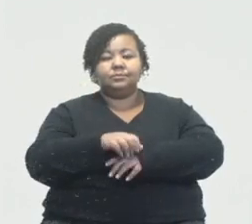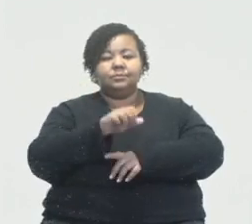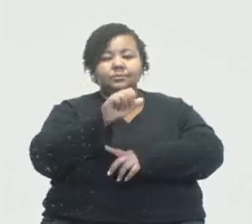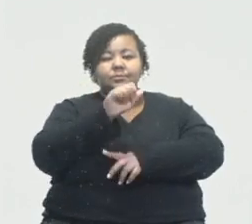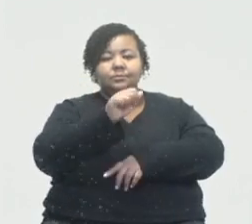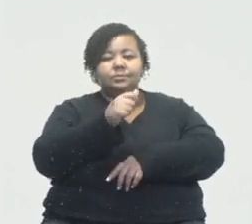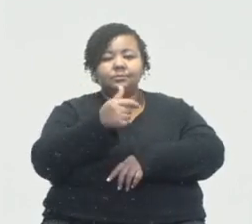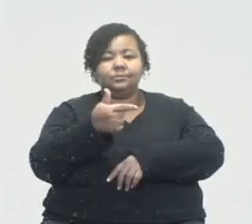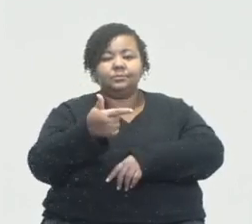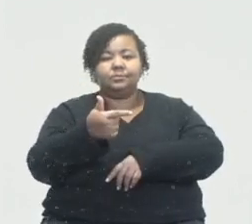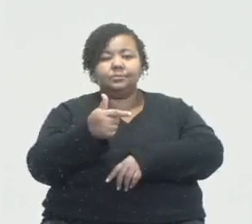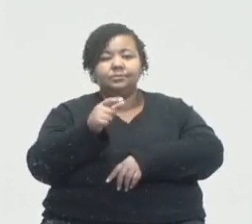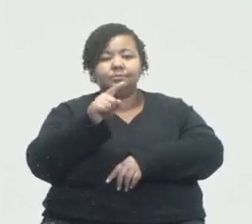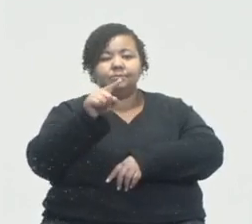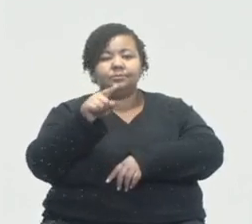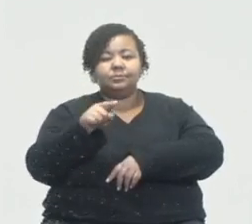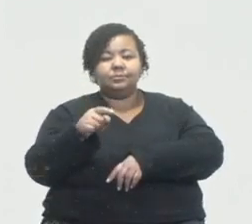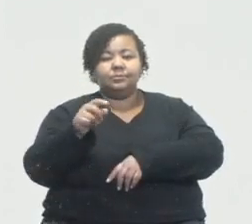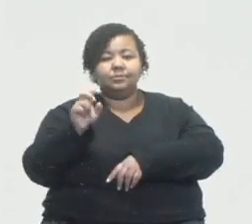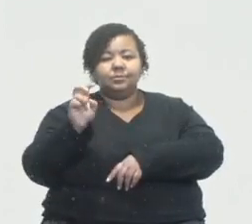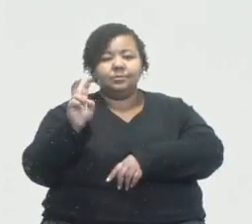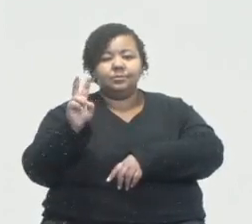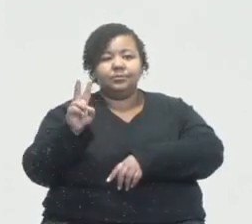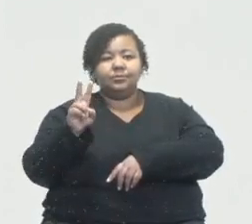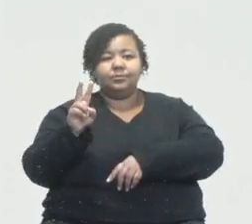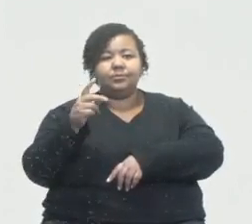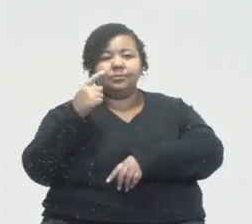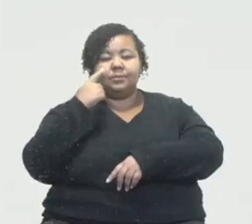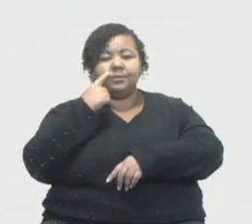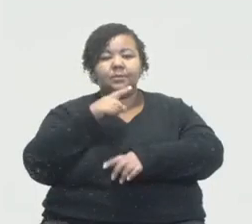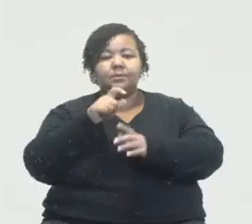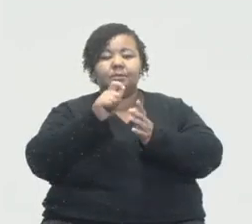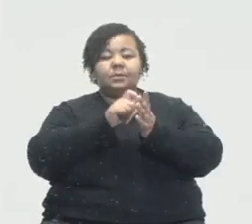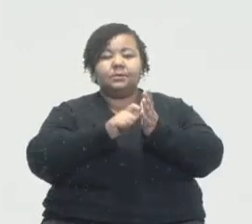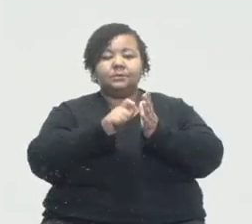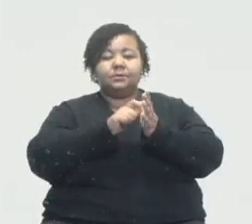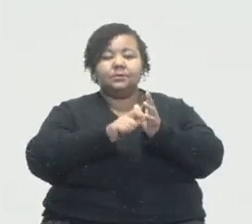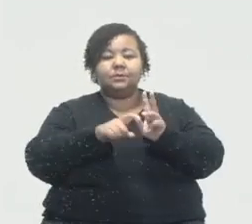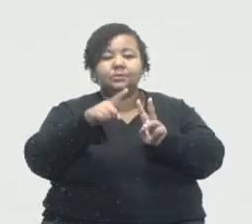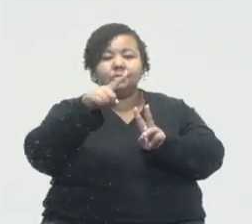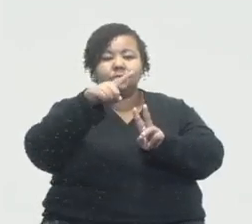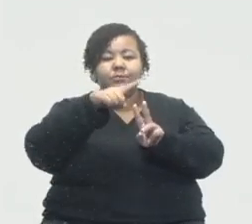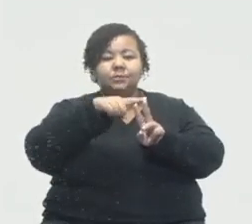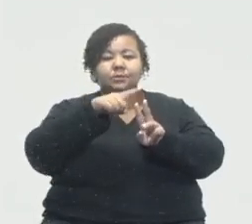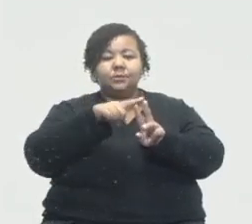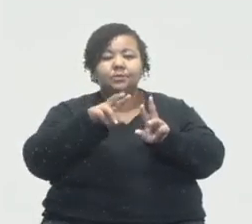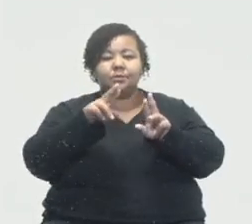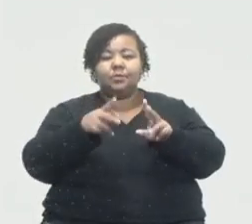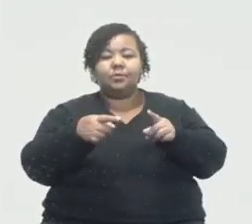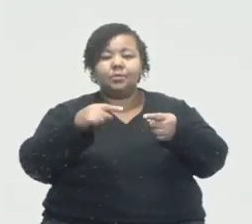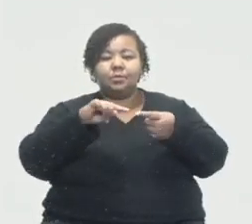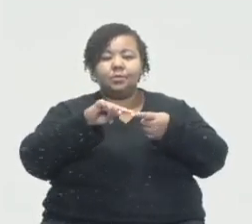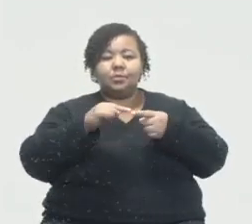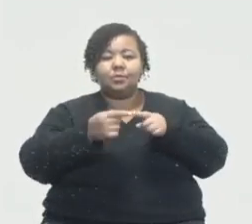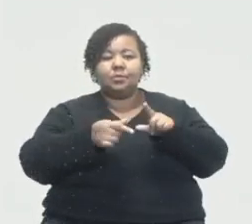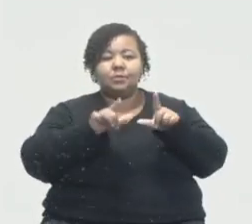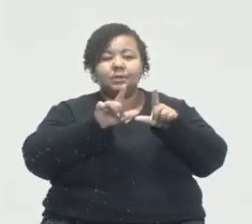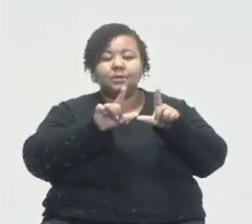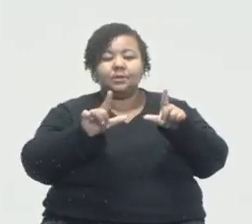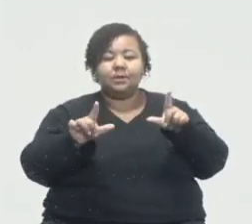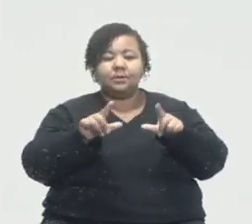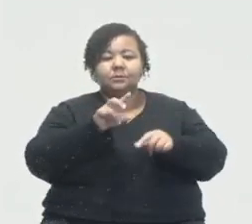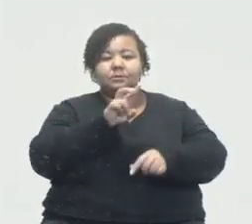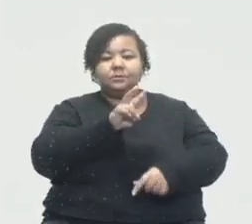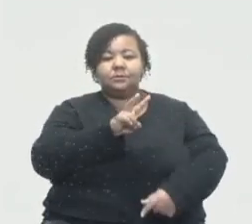A2 é igual a 2. Então, escrevendo o vetor como combinação linear, assim como solicitado, nós temos que V